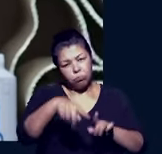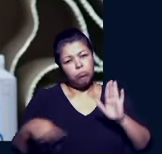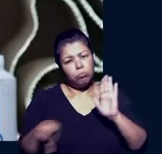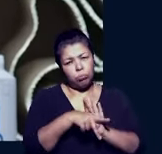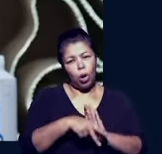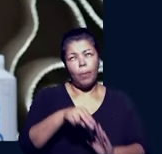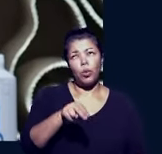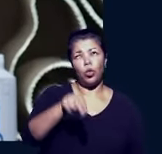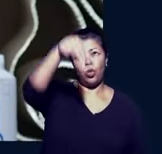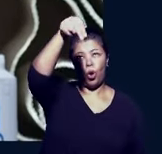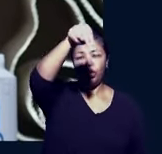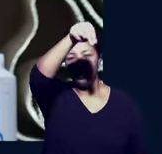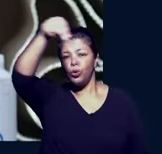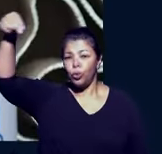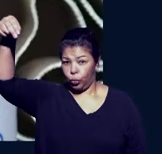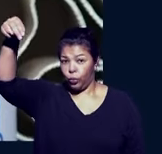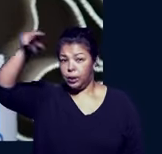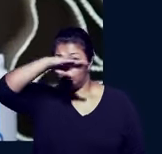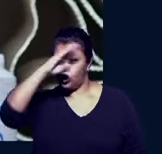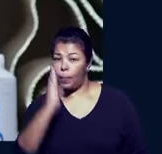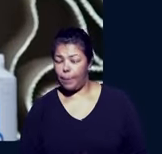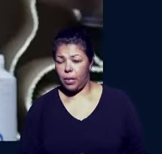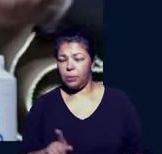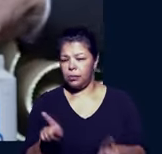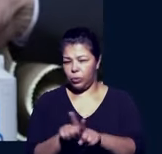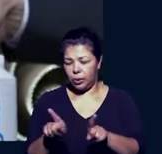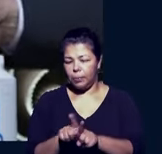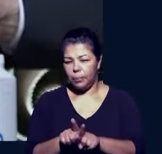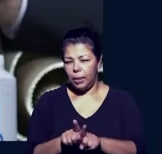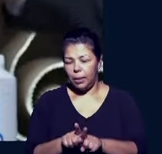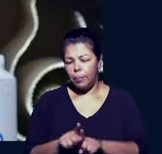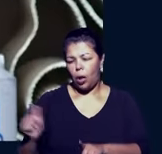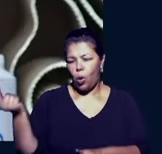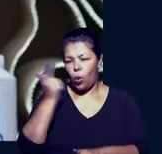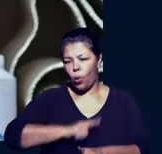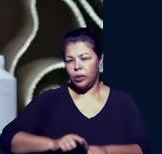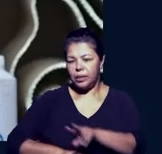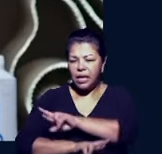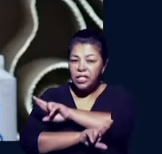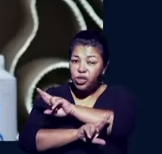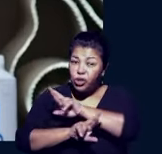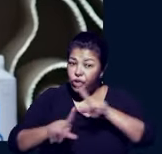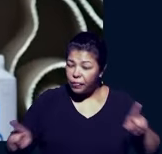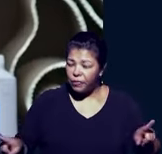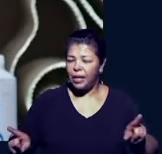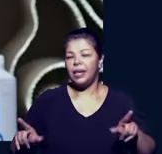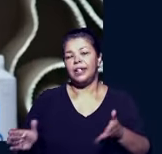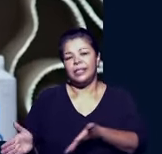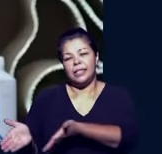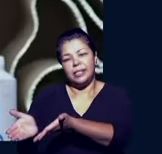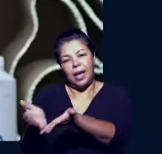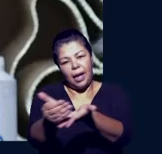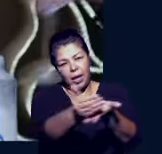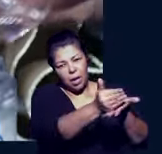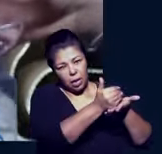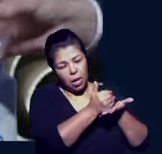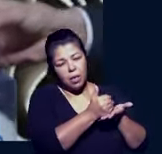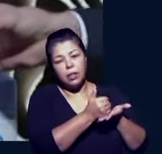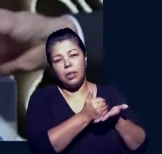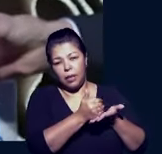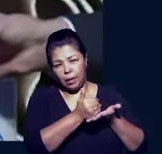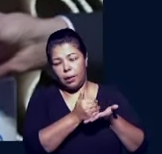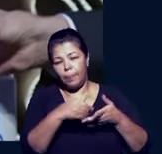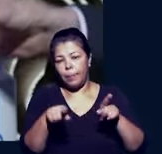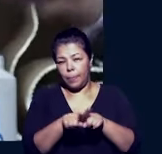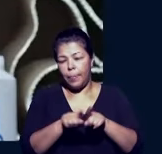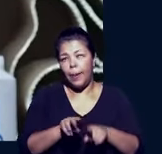do Brasil para reduzir as diferenças h arrecadatórios e a capacidade dos Estados do norte do e